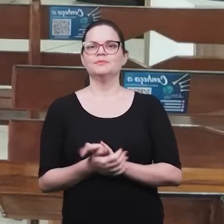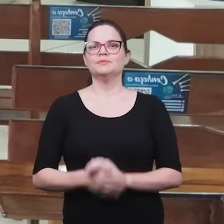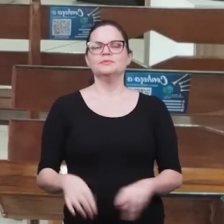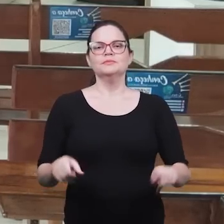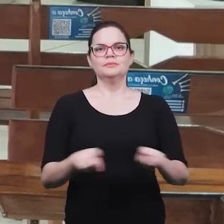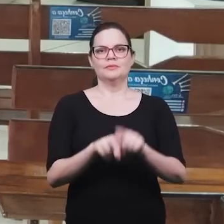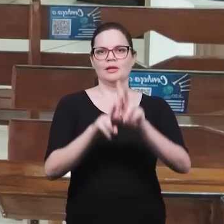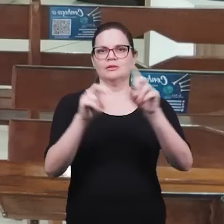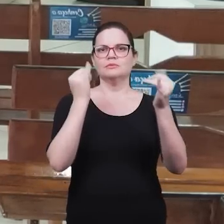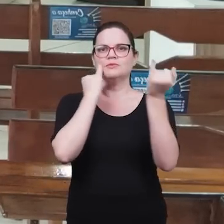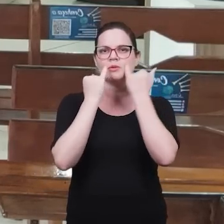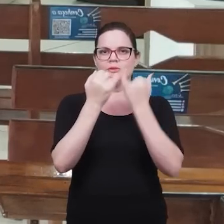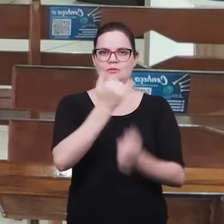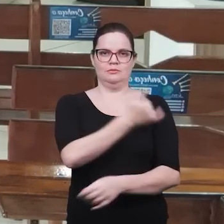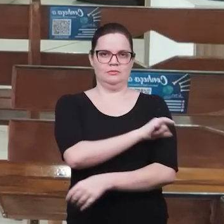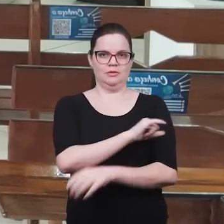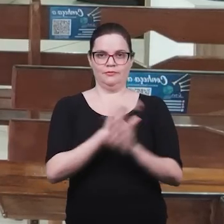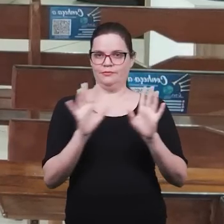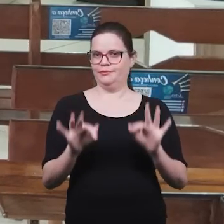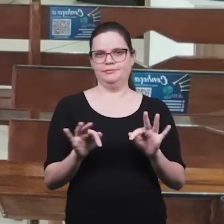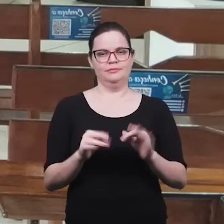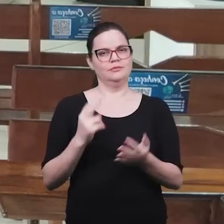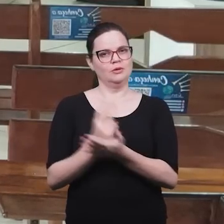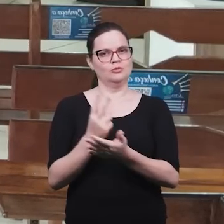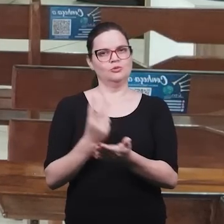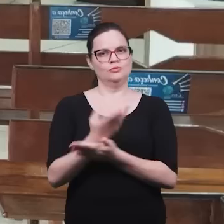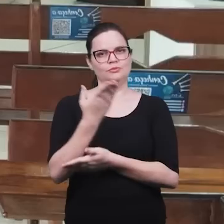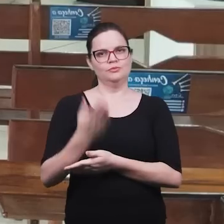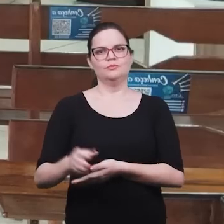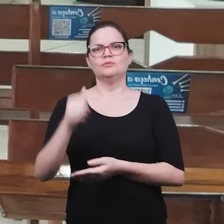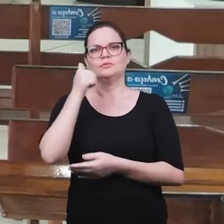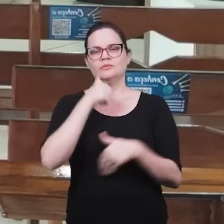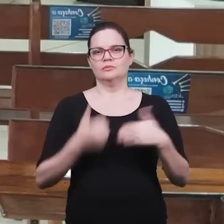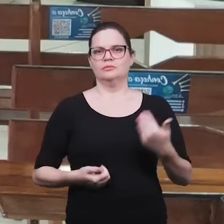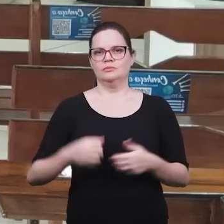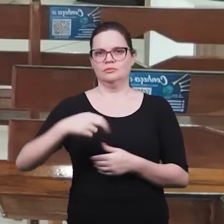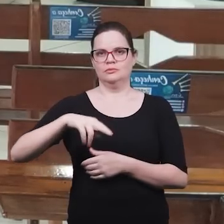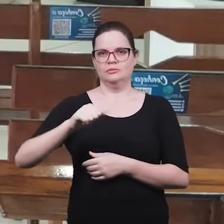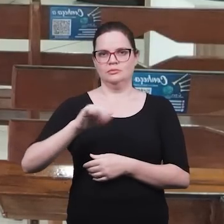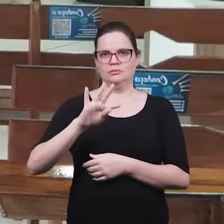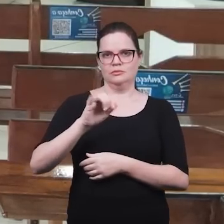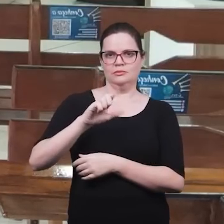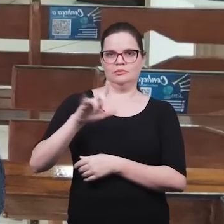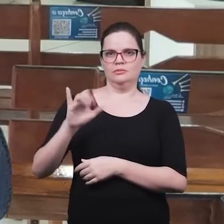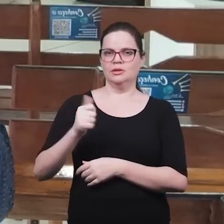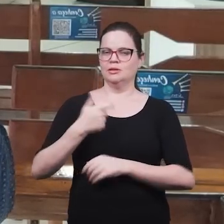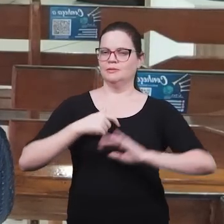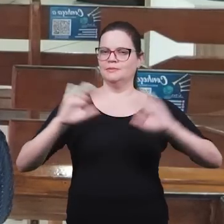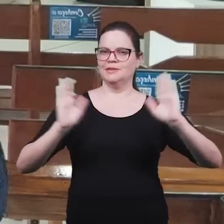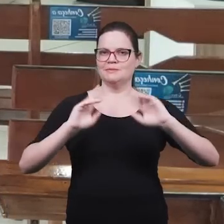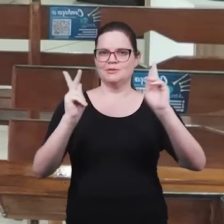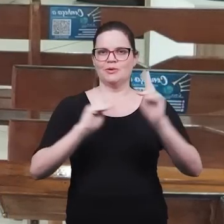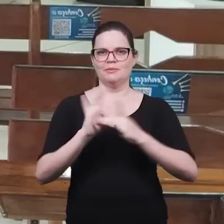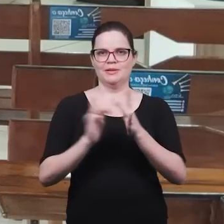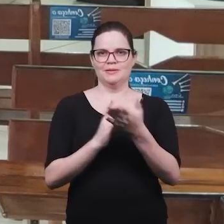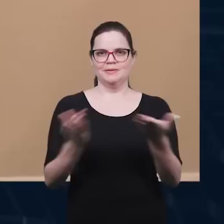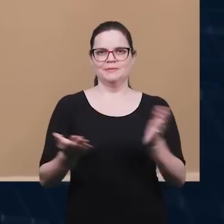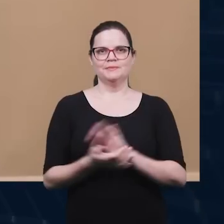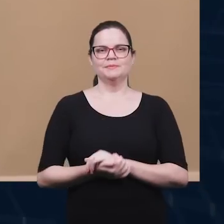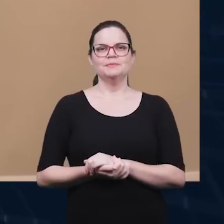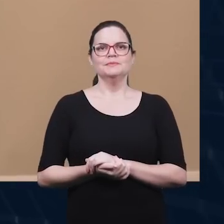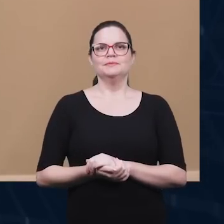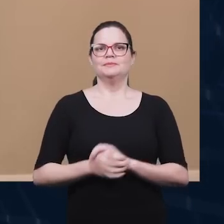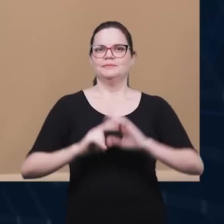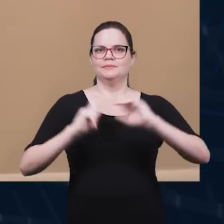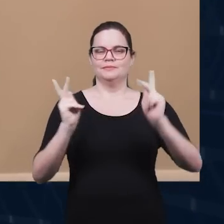ainda não acabaram, daremos continuidade com a nossa irmã Natália Bento, e eu me despeço de todos, com a paz do Senhor Jesus. A